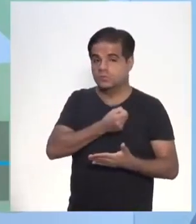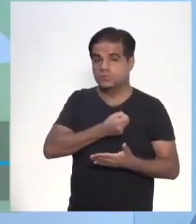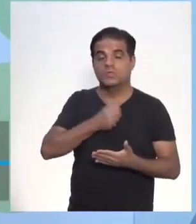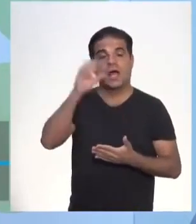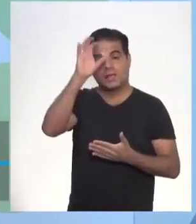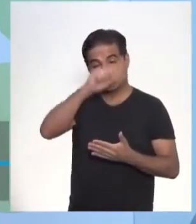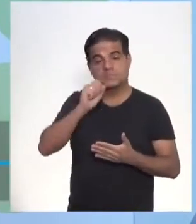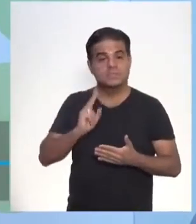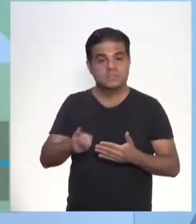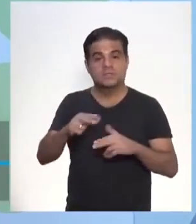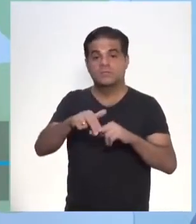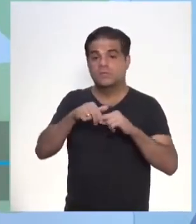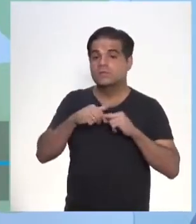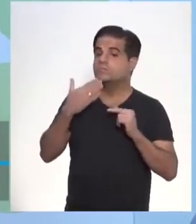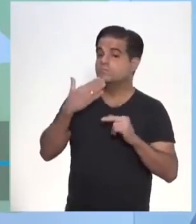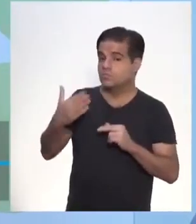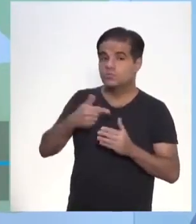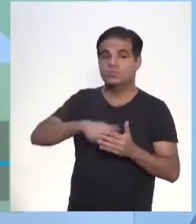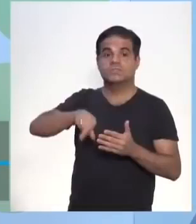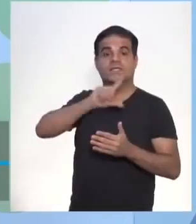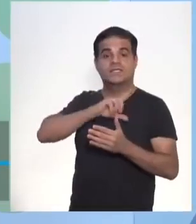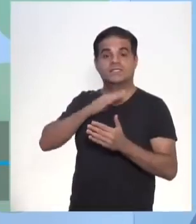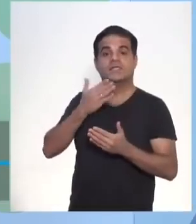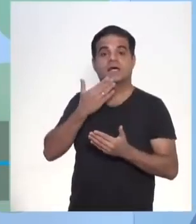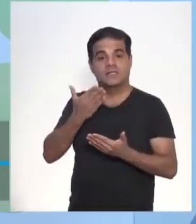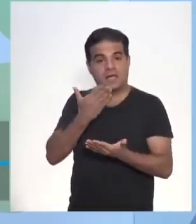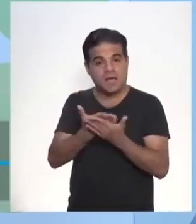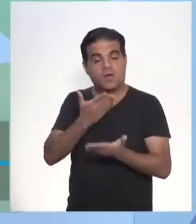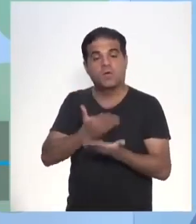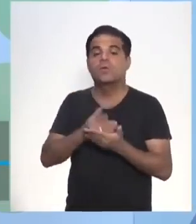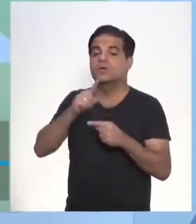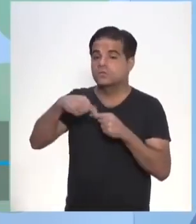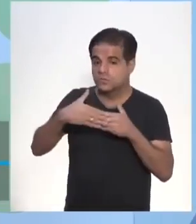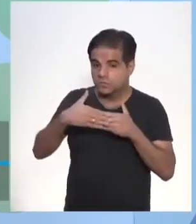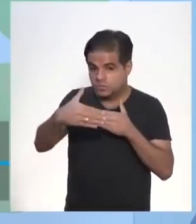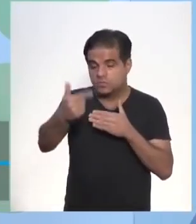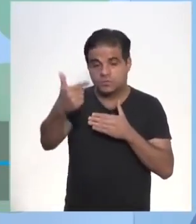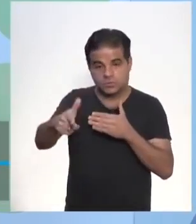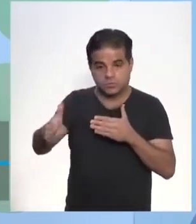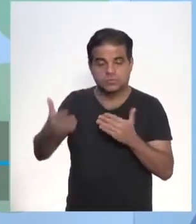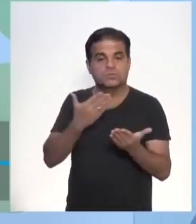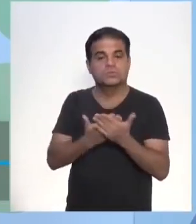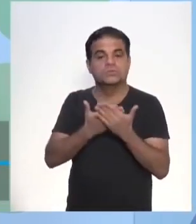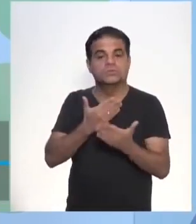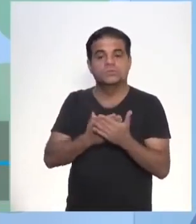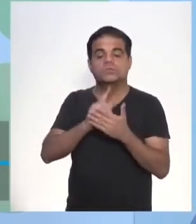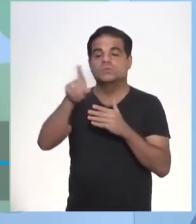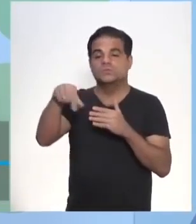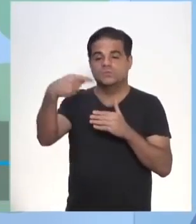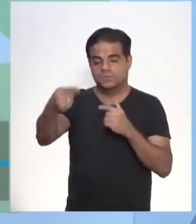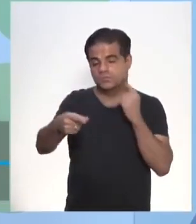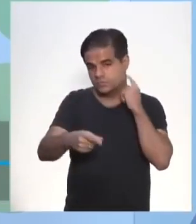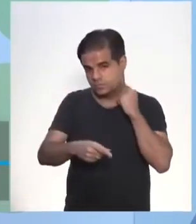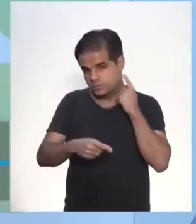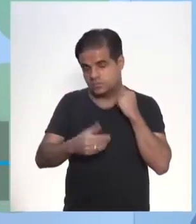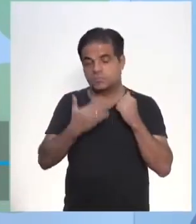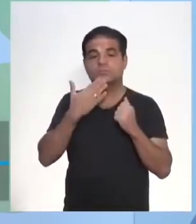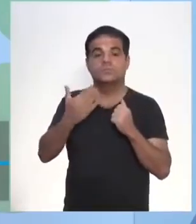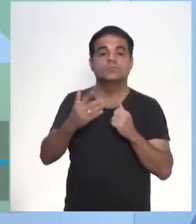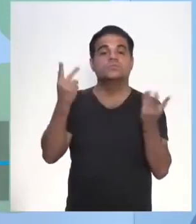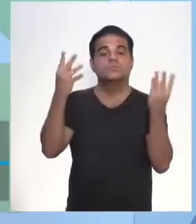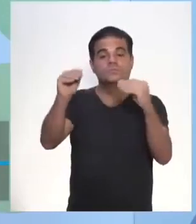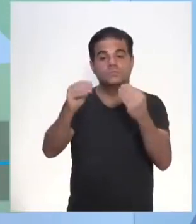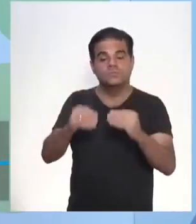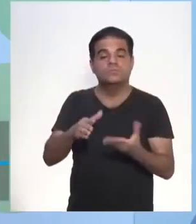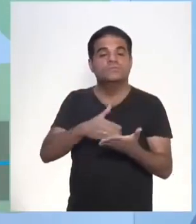Sempre. Por causa desses pedidos nas aulas anteriores, nas próximas aulas que foram feitas logo a seguir do pedido de vocês, a gente está colocando